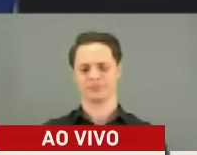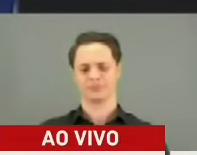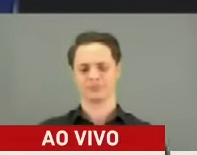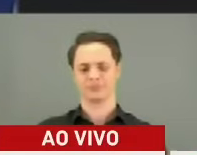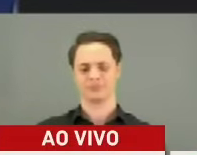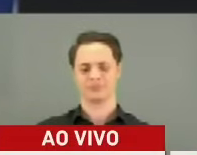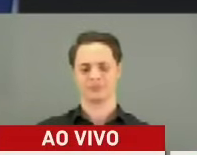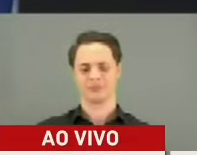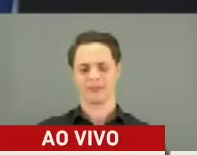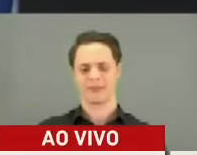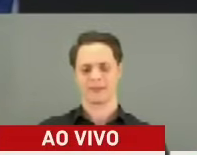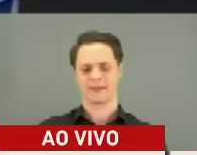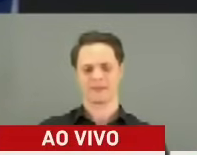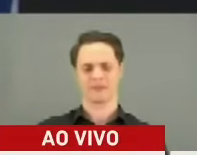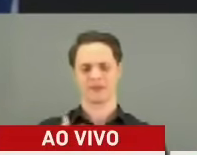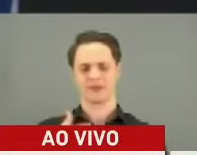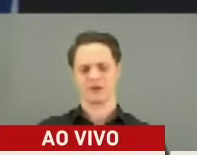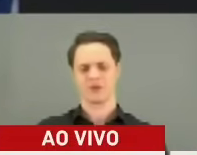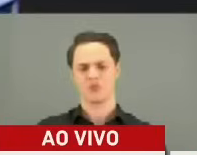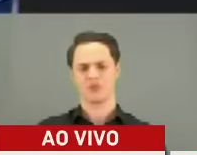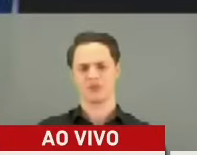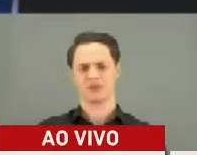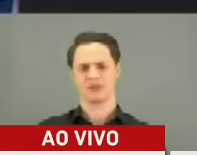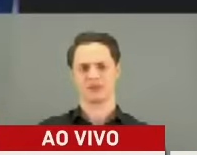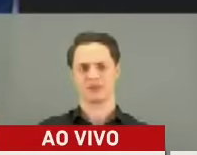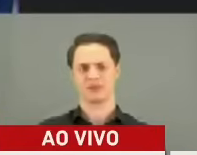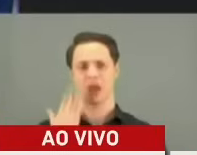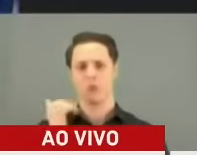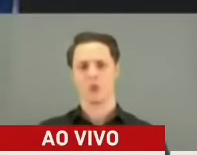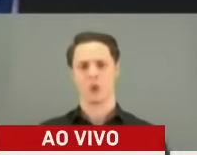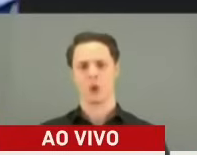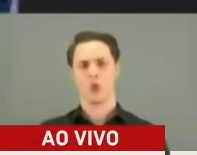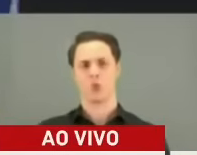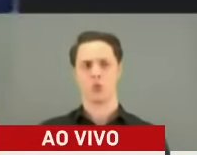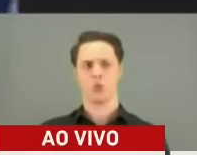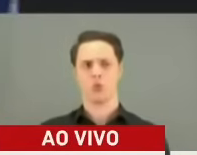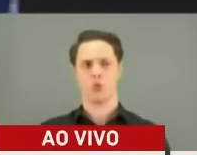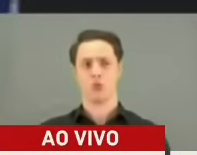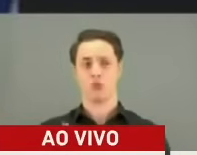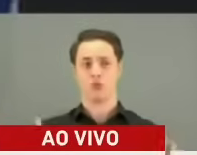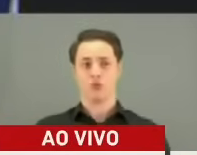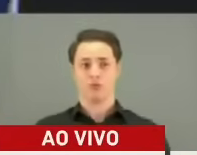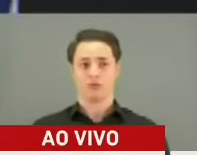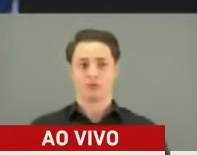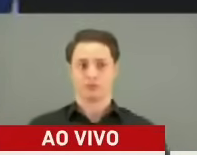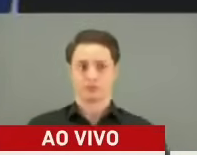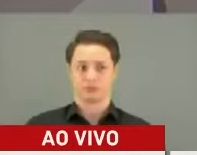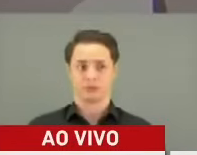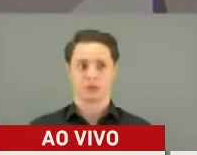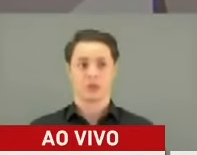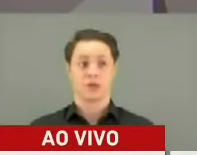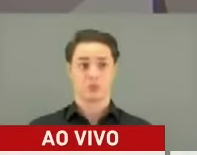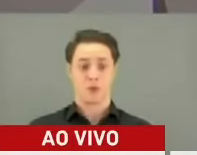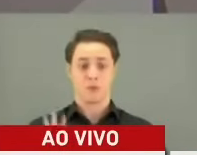uma invasão do Palácio do Planalto? O senhor recorda qual o tamanho da tropa que estava disponibilizada para o senhor?